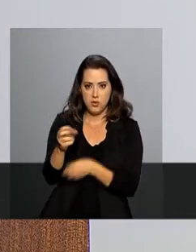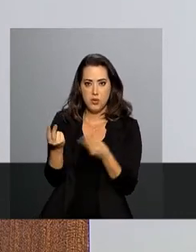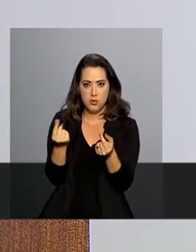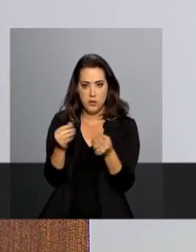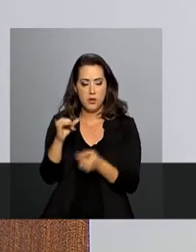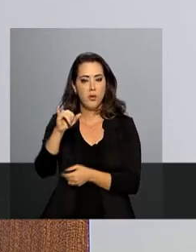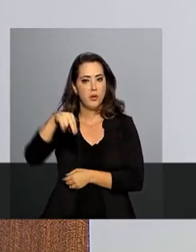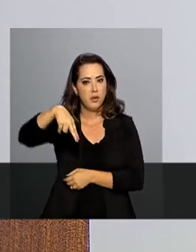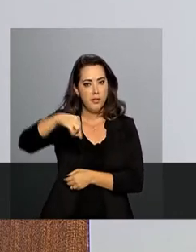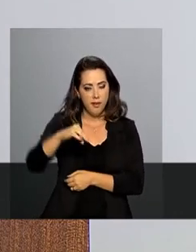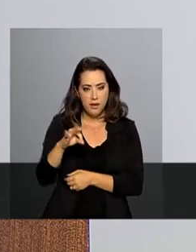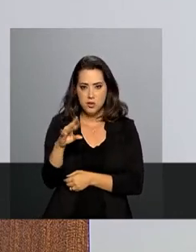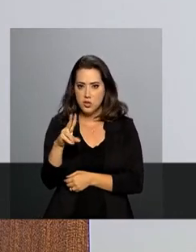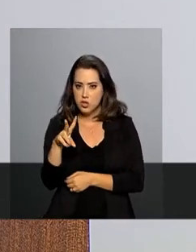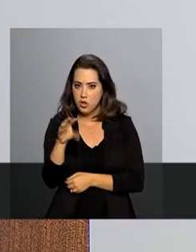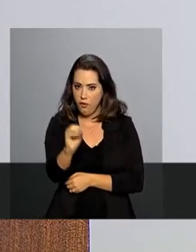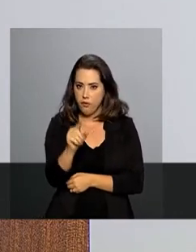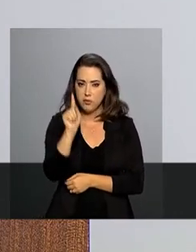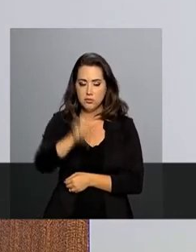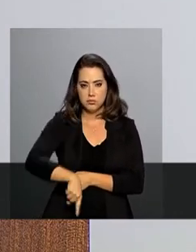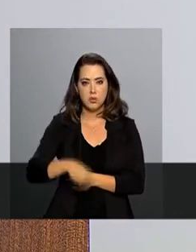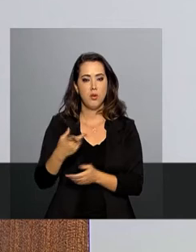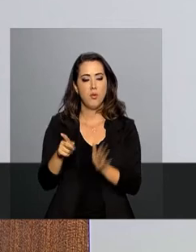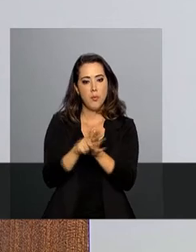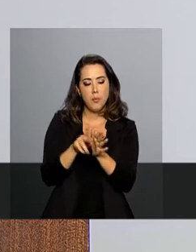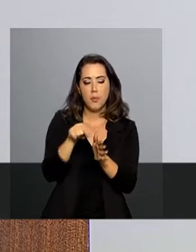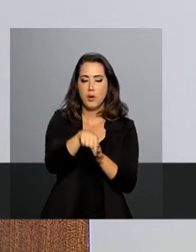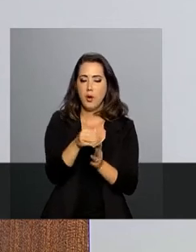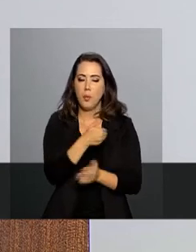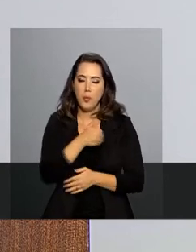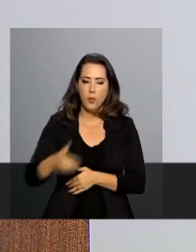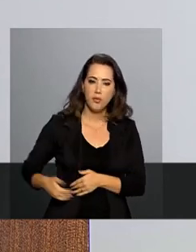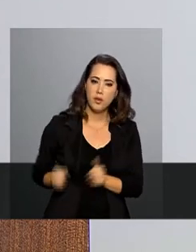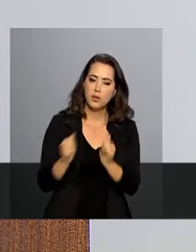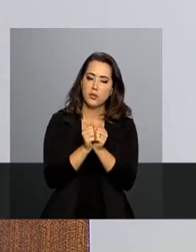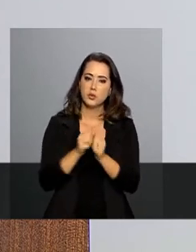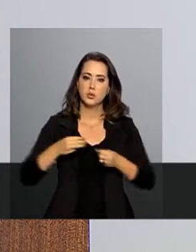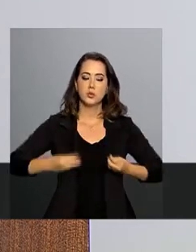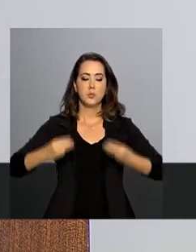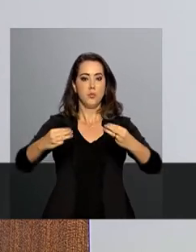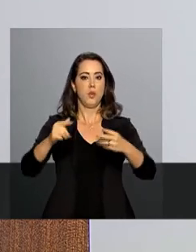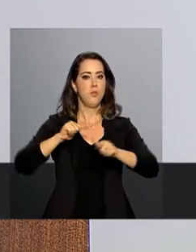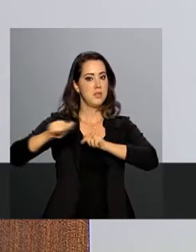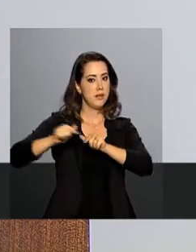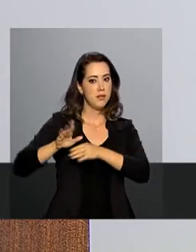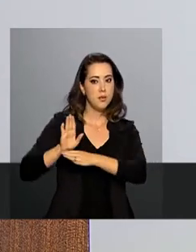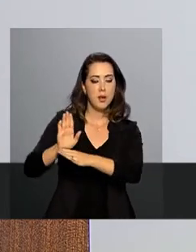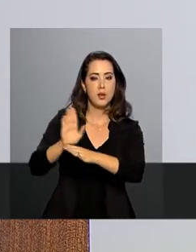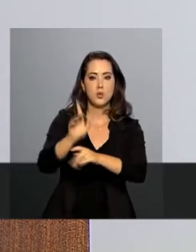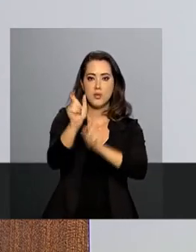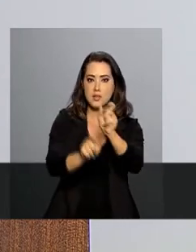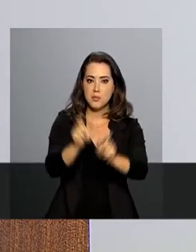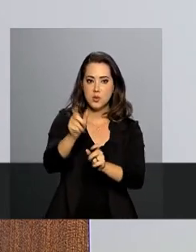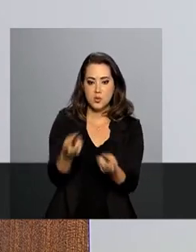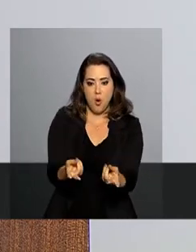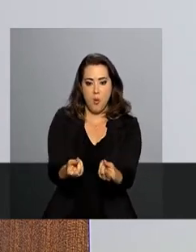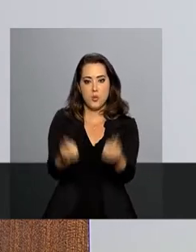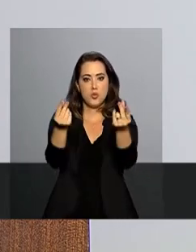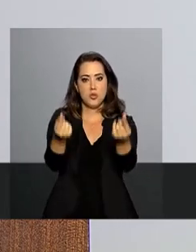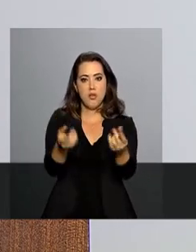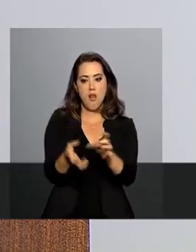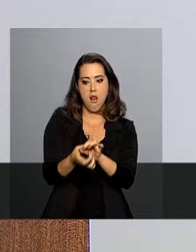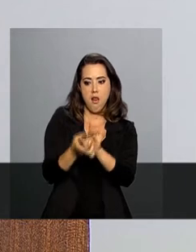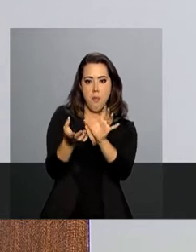que a o ministério do trabalho está fazendo é em favor do trabalhador eu volto a dizer